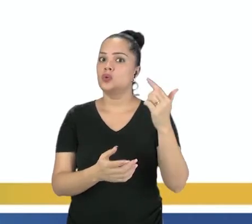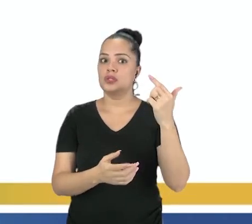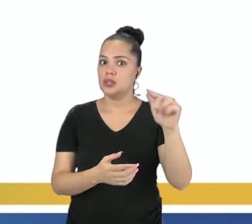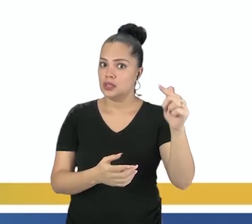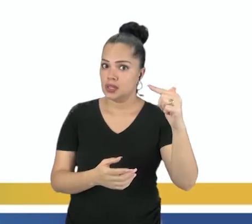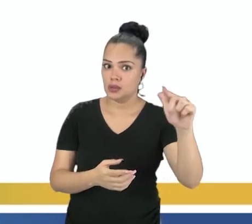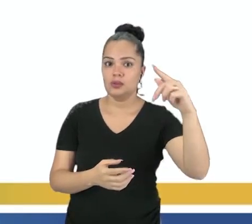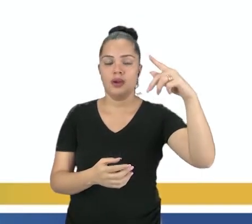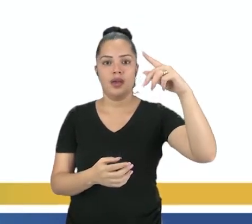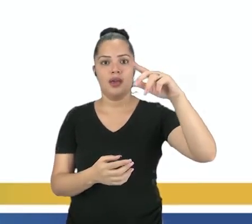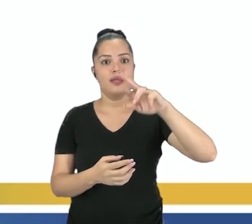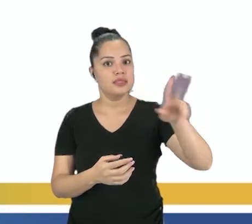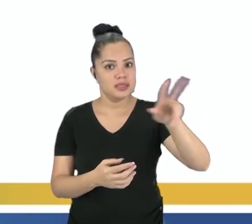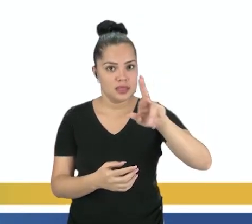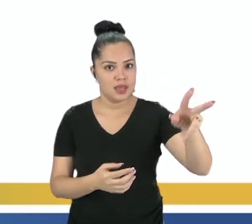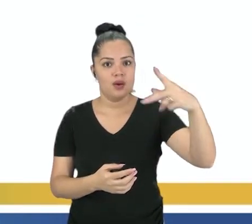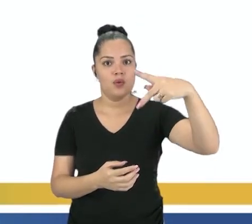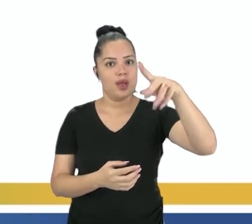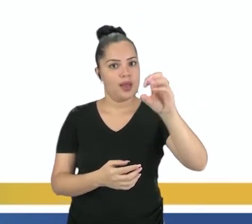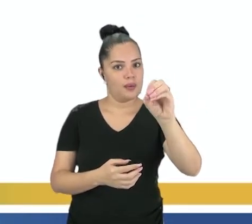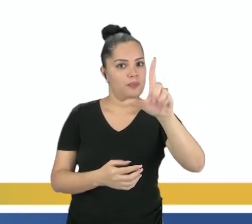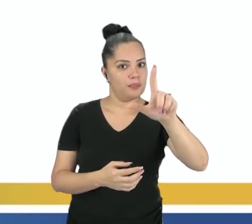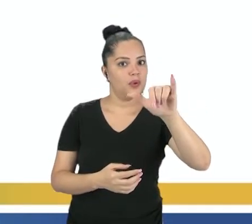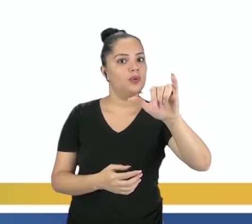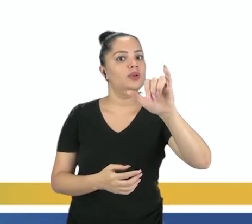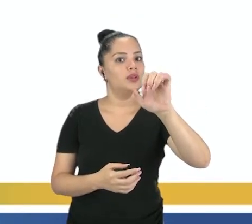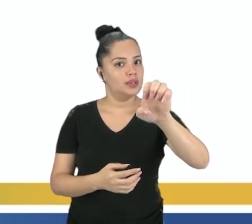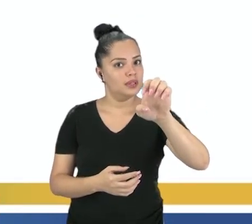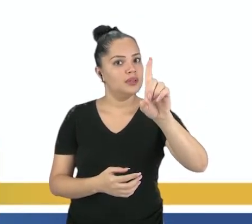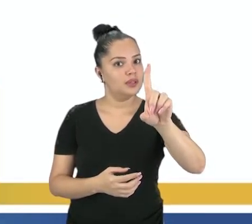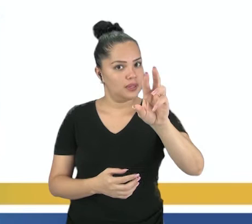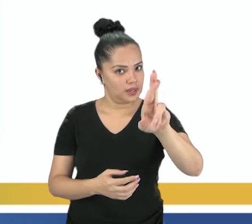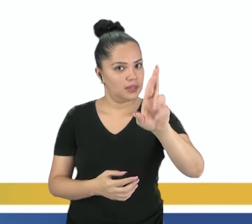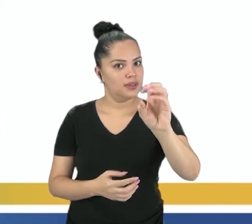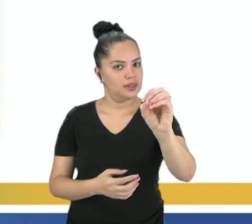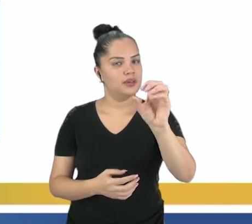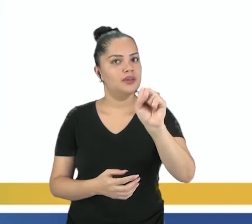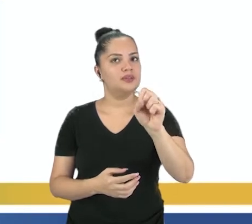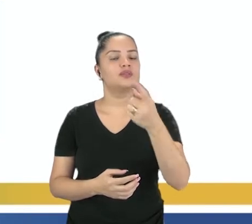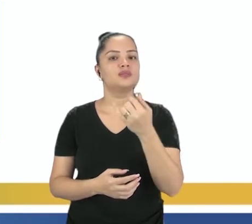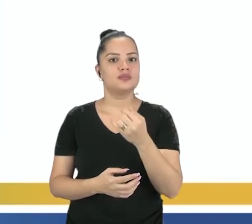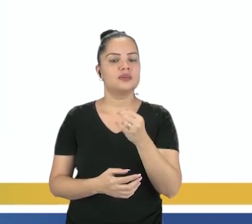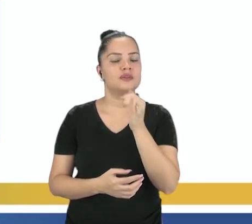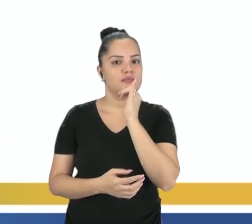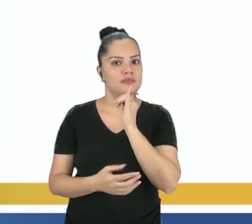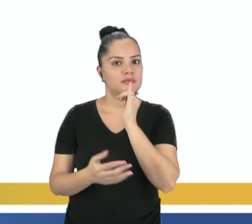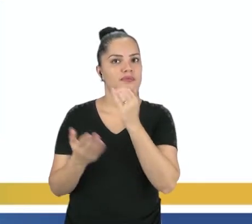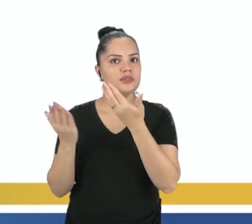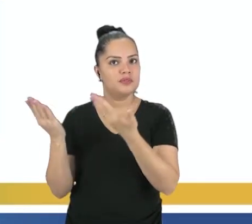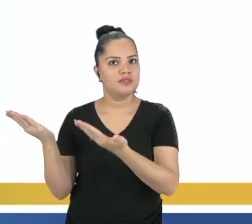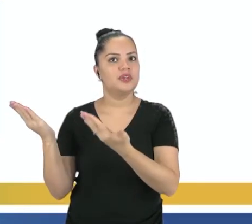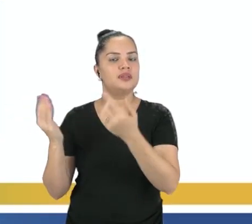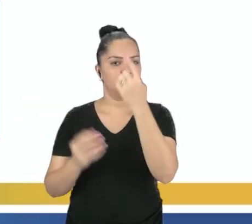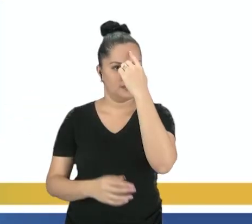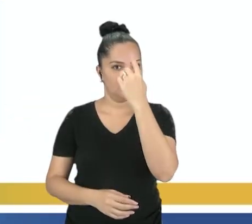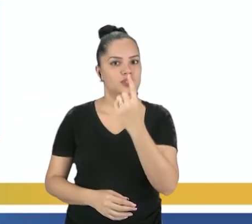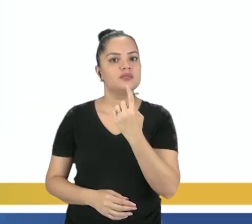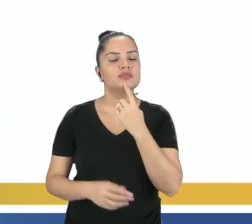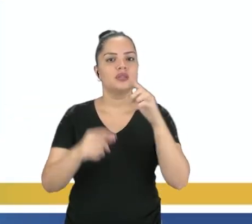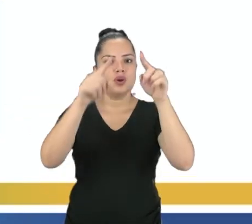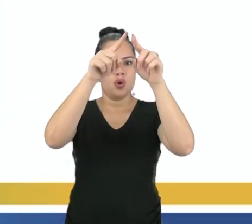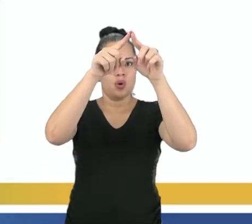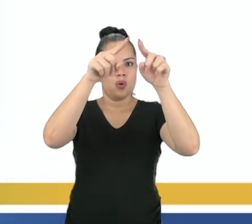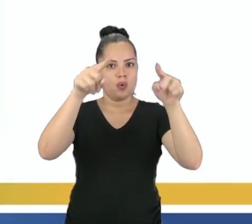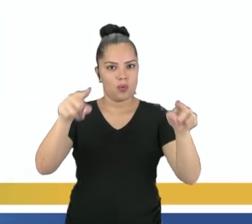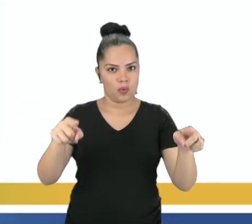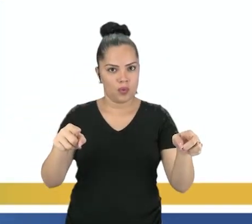corpos redondos, ou ainda superfícies de revolução, tá? Nós temos aqui como exemplo o cone, o